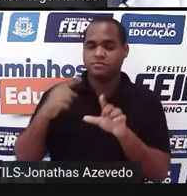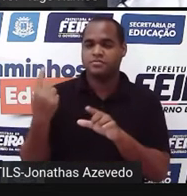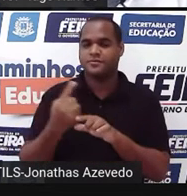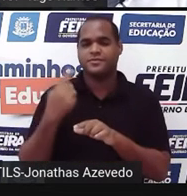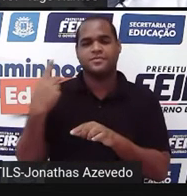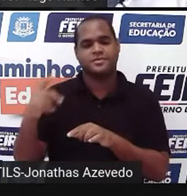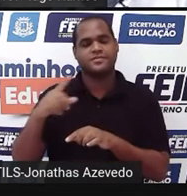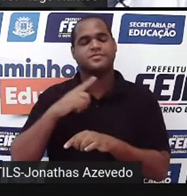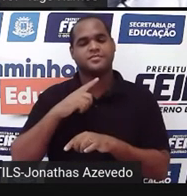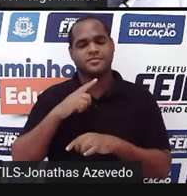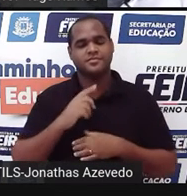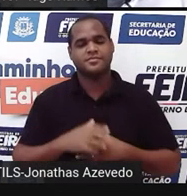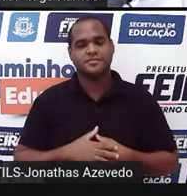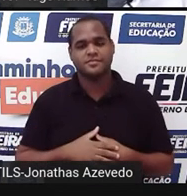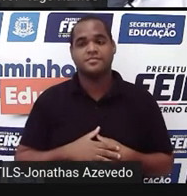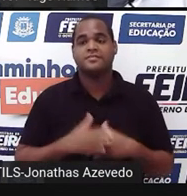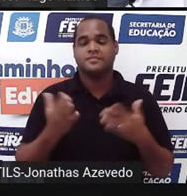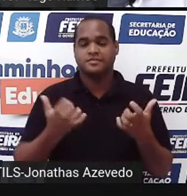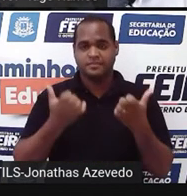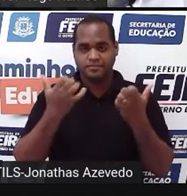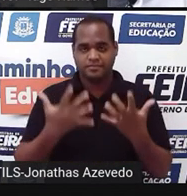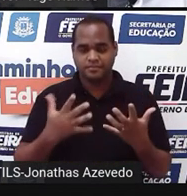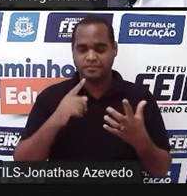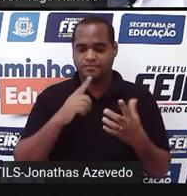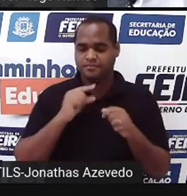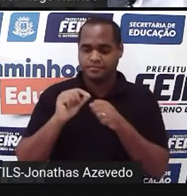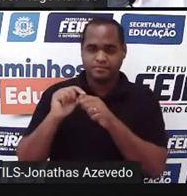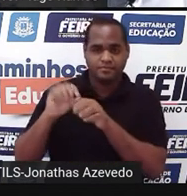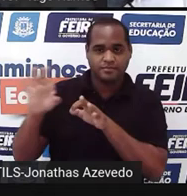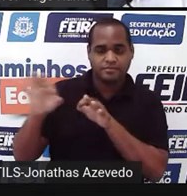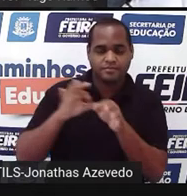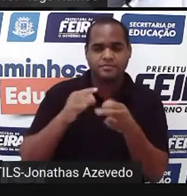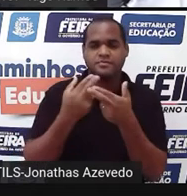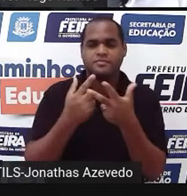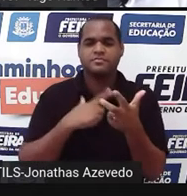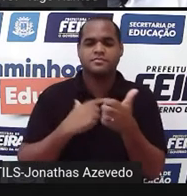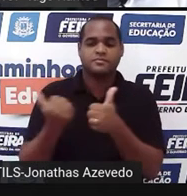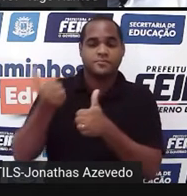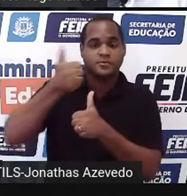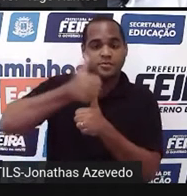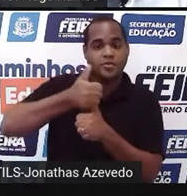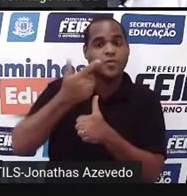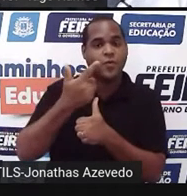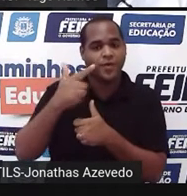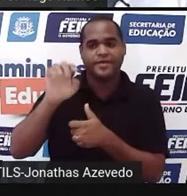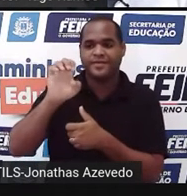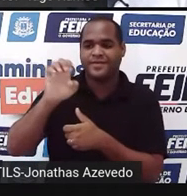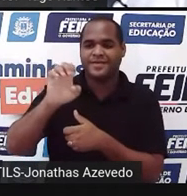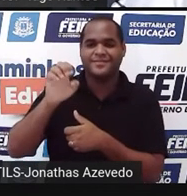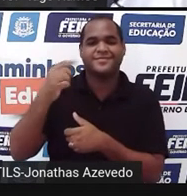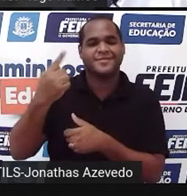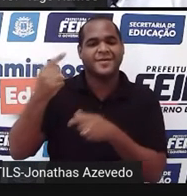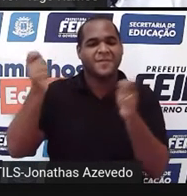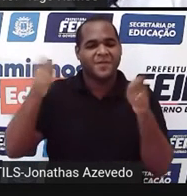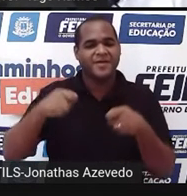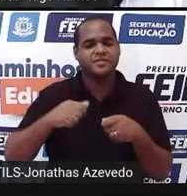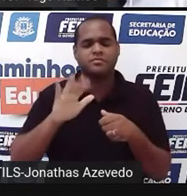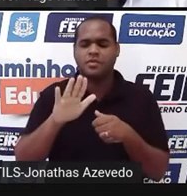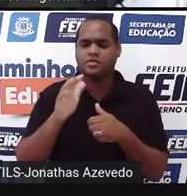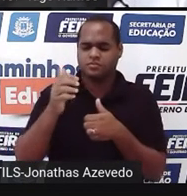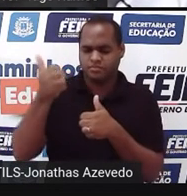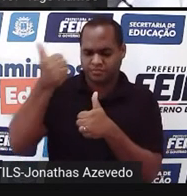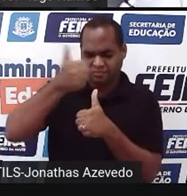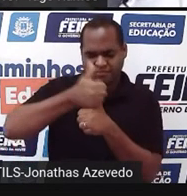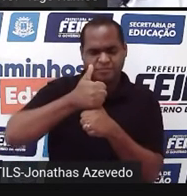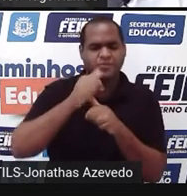sozinha de um lado agora eu vou fazer o segundo passo que é substituir na outra equação mas substituiu